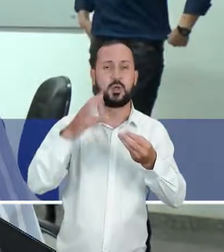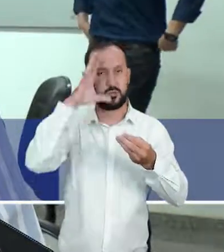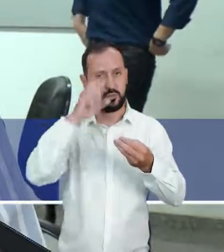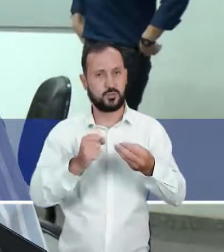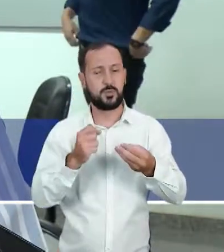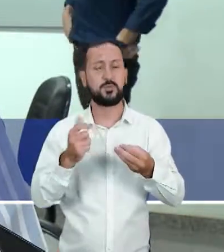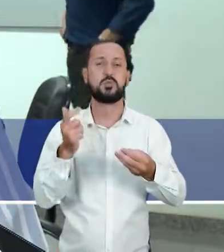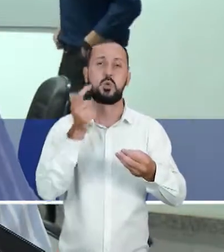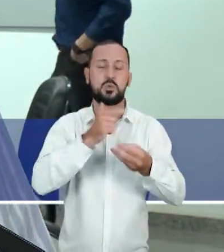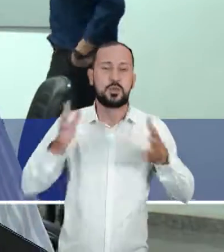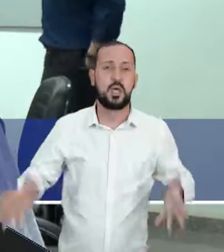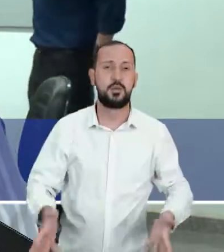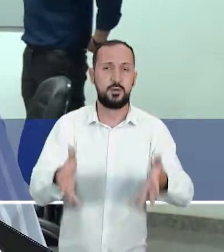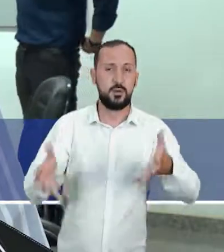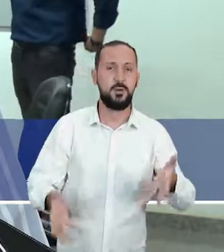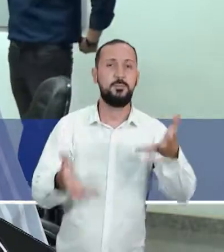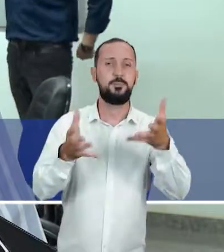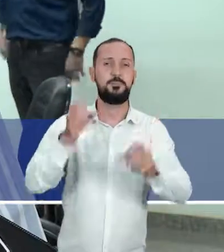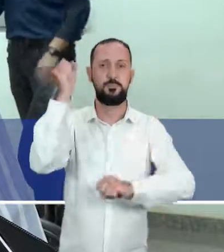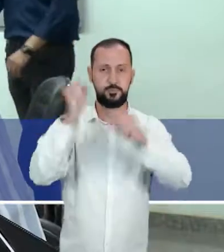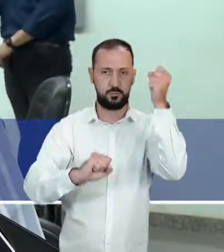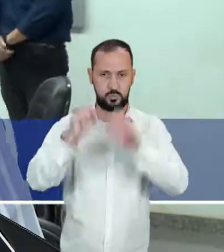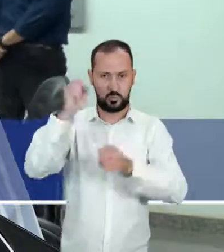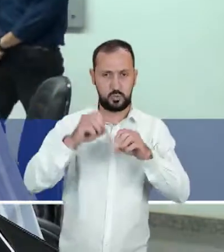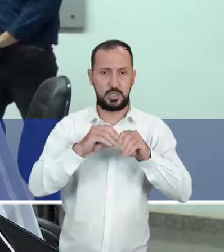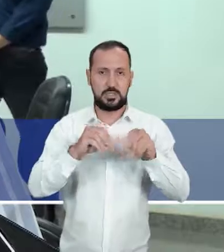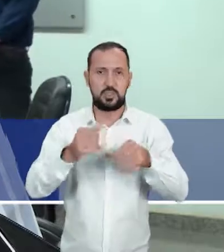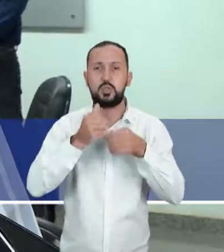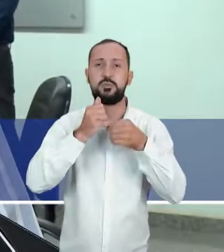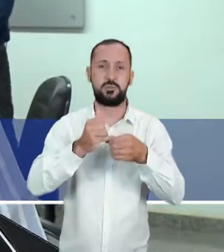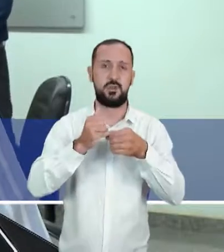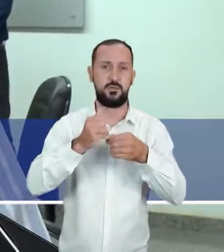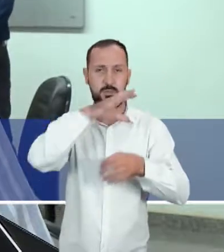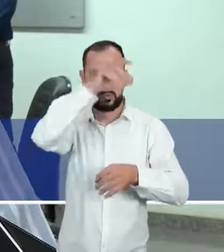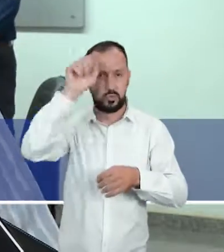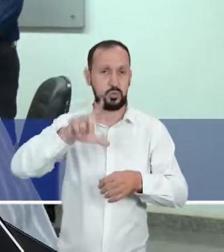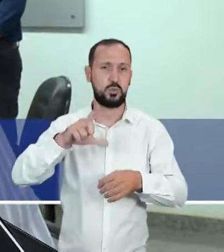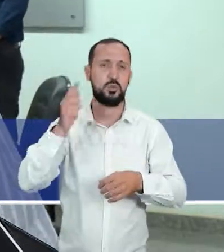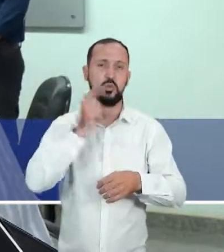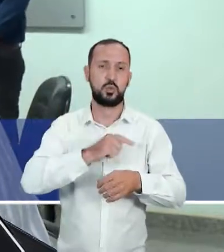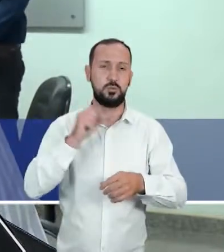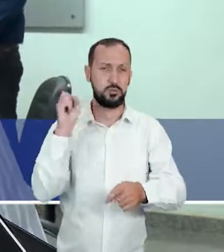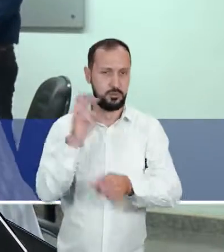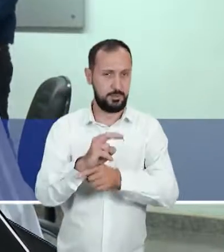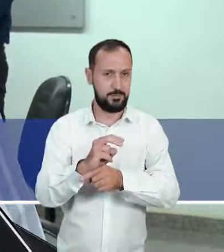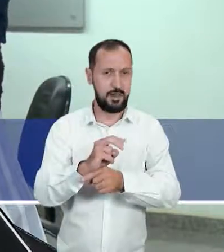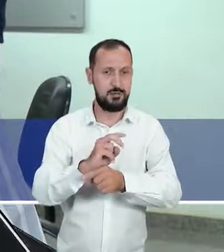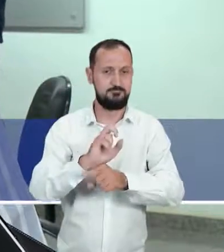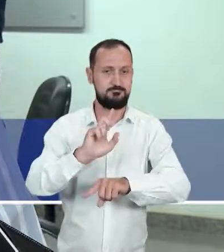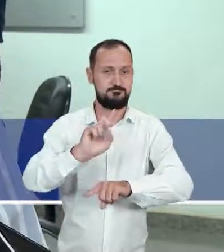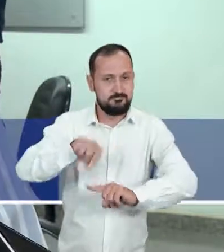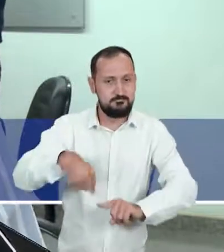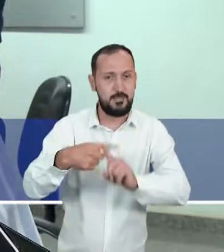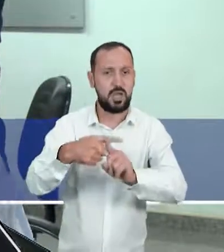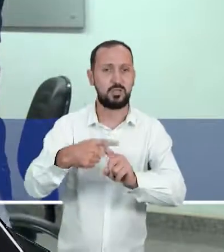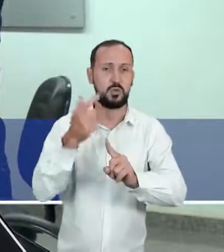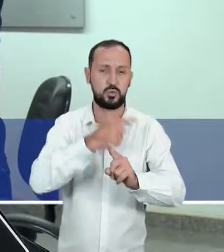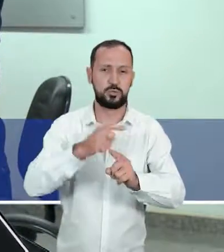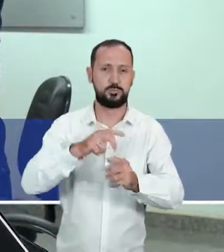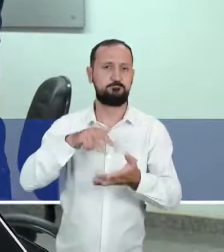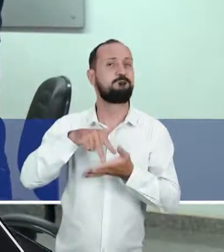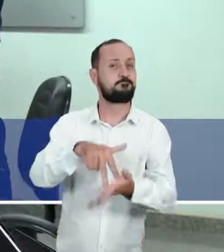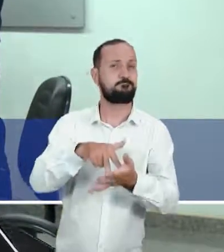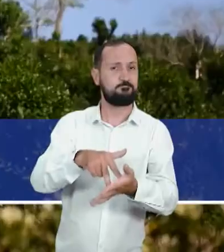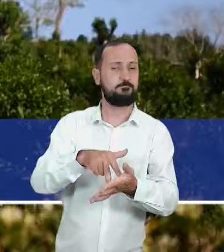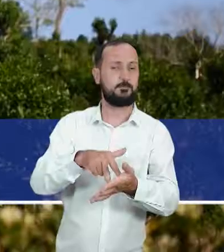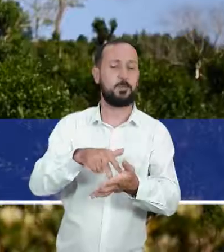forma de que a gente possa estar fomentando a indústria da erva mate no estado novamente, para que a gente possa gerar mais empregos e